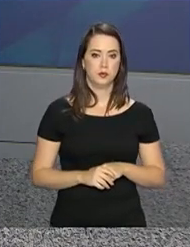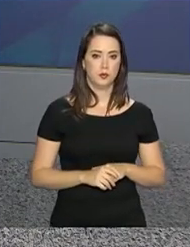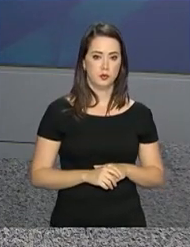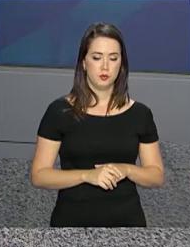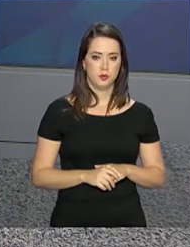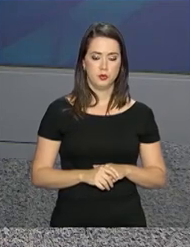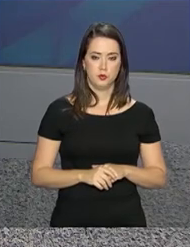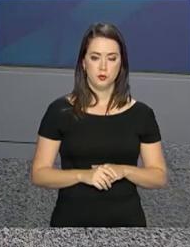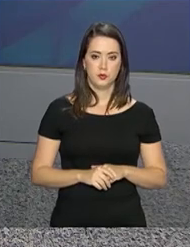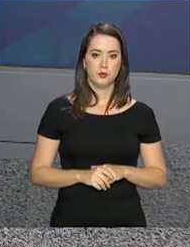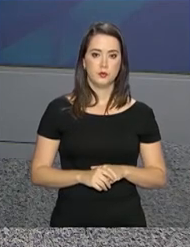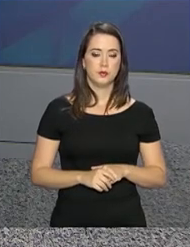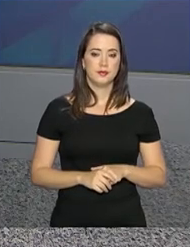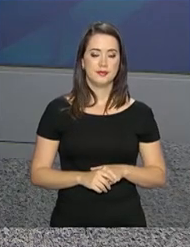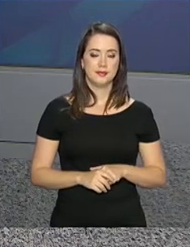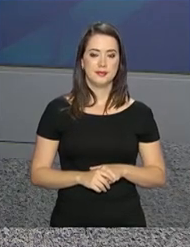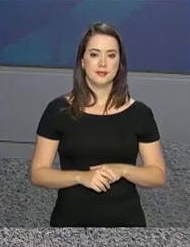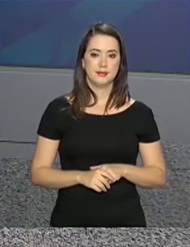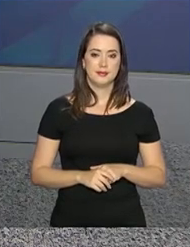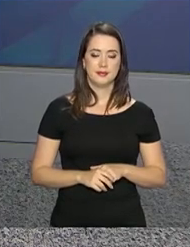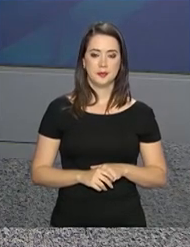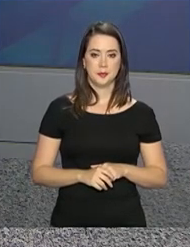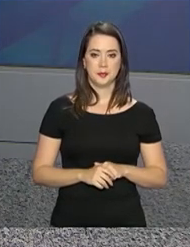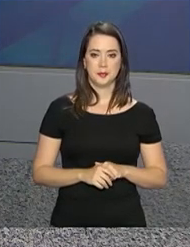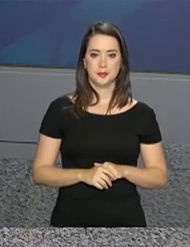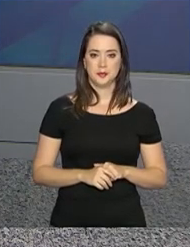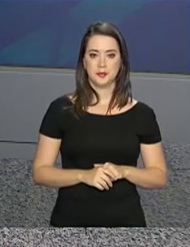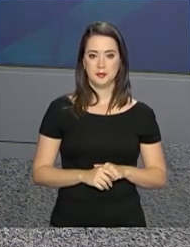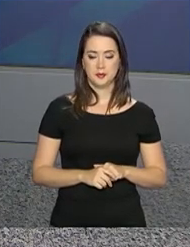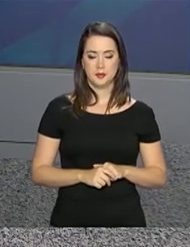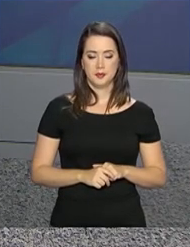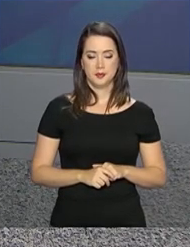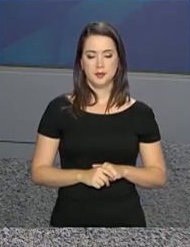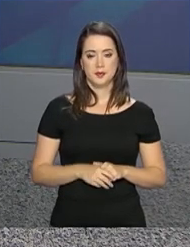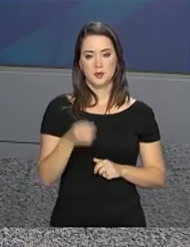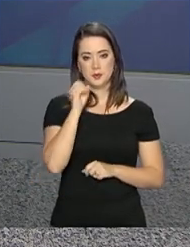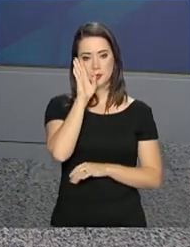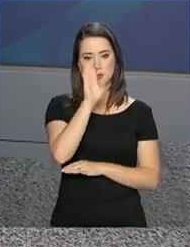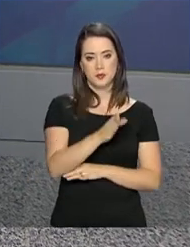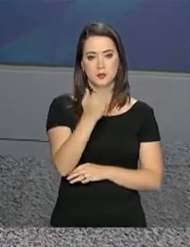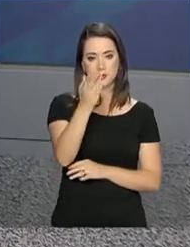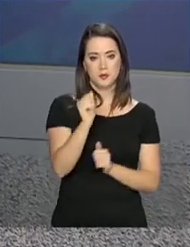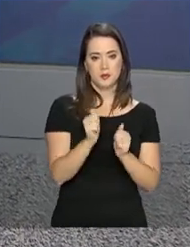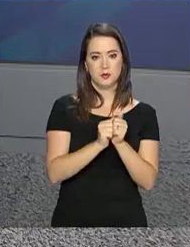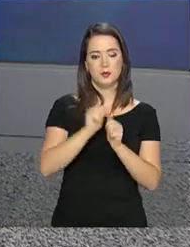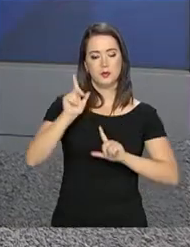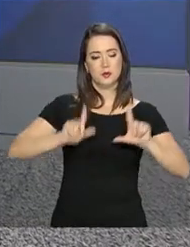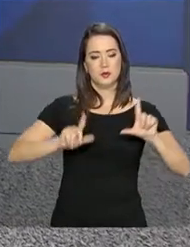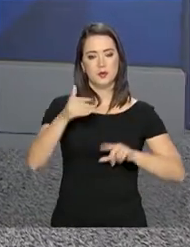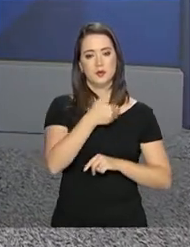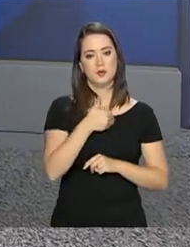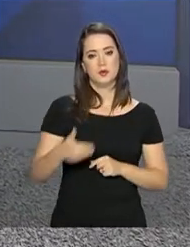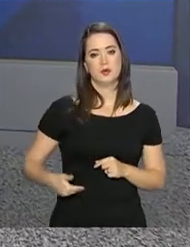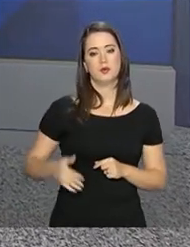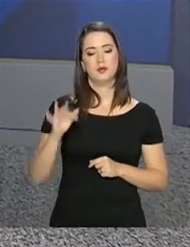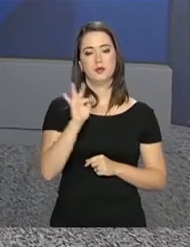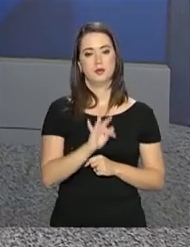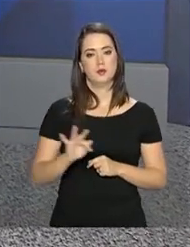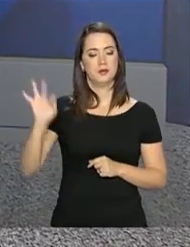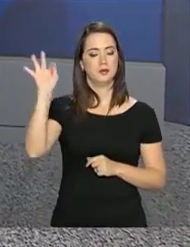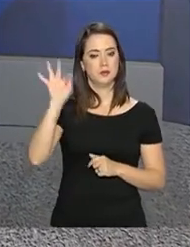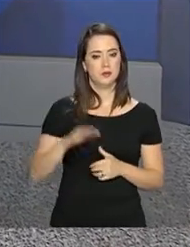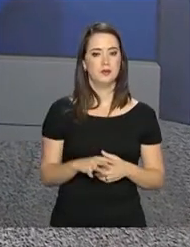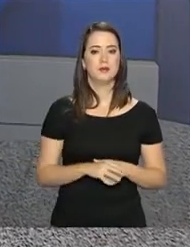9 98 67 87 87 uma boa tarde pra você continue com a gente aqui na